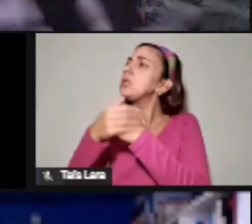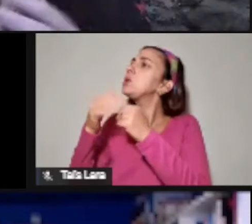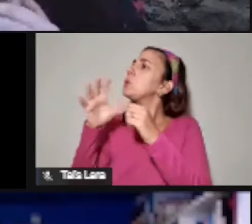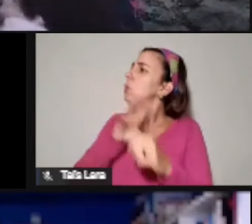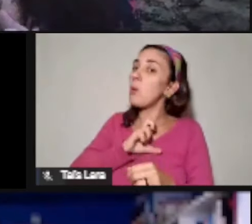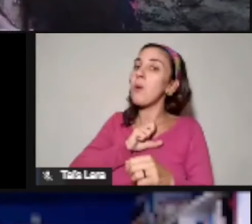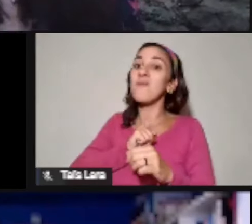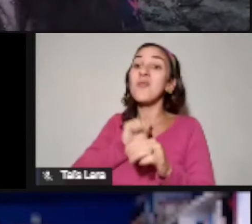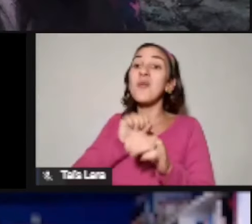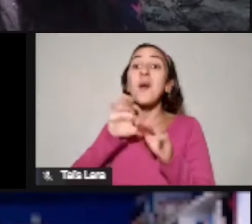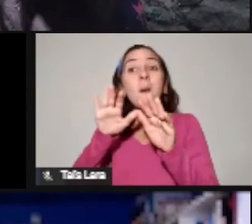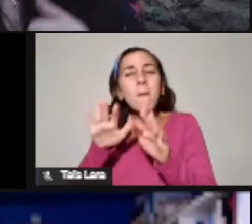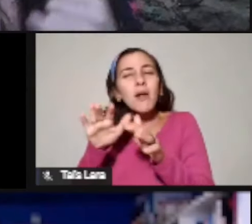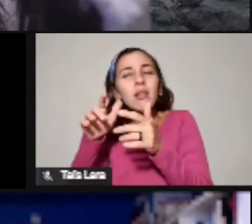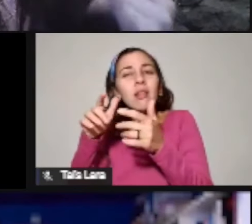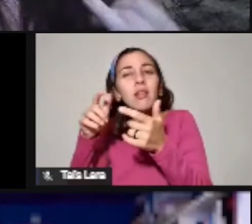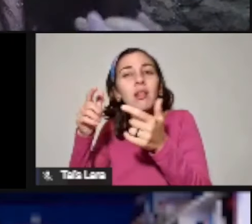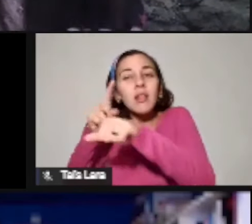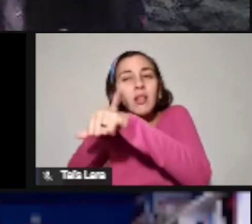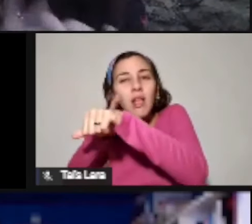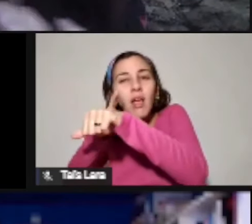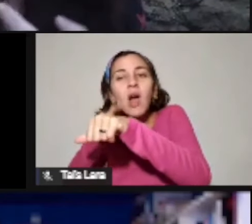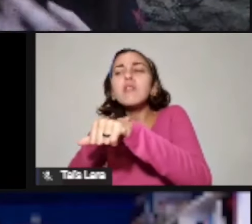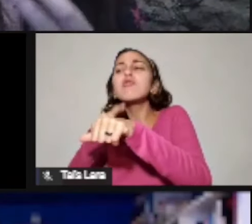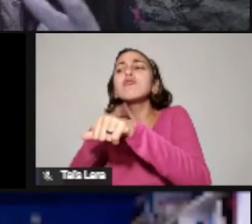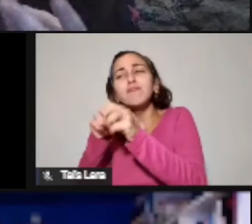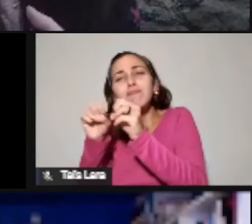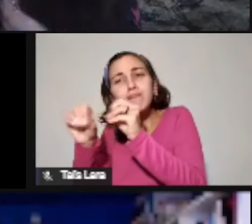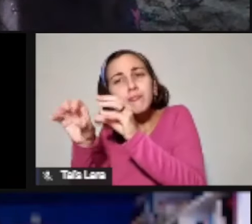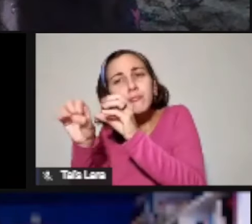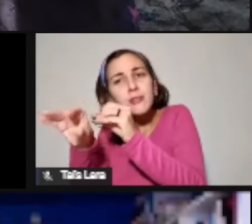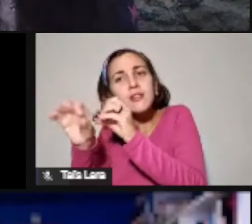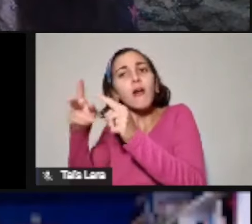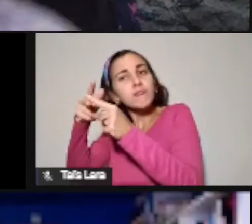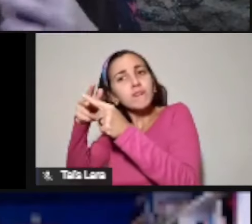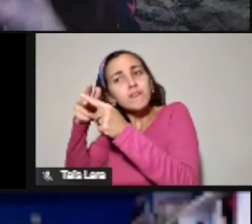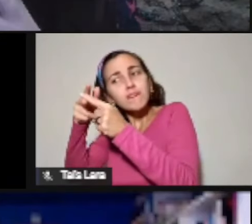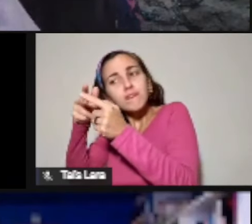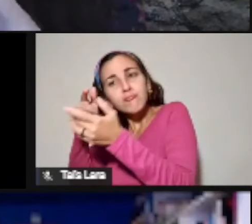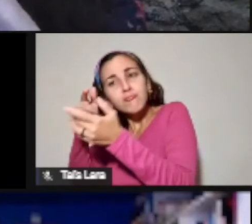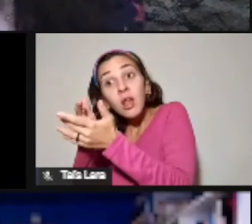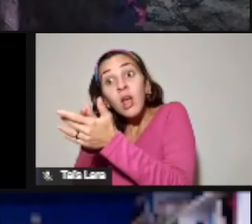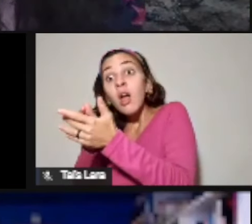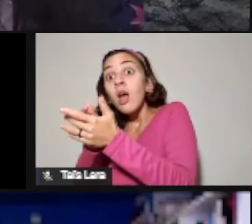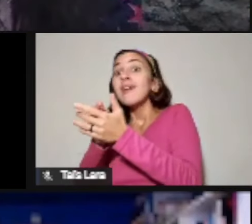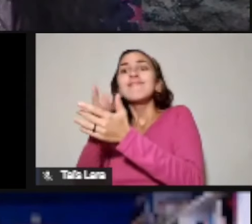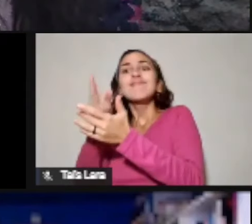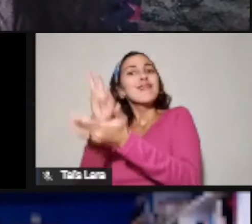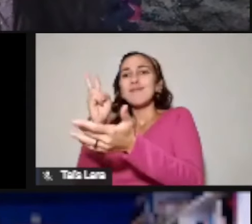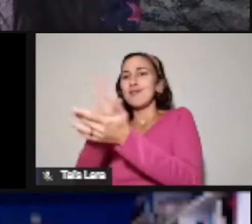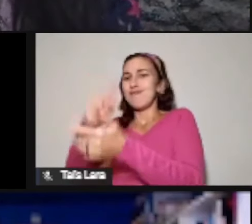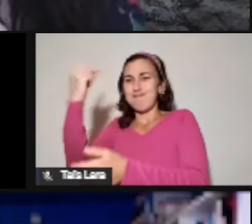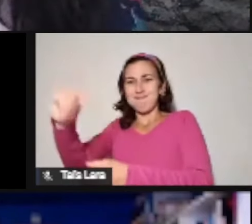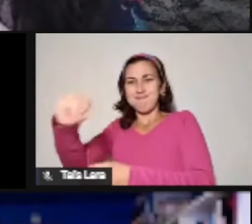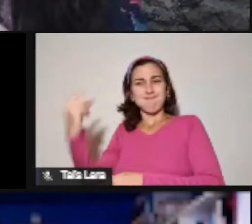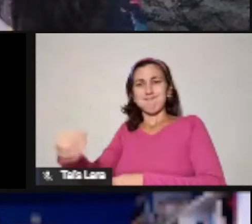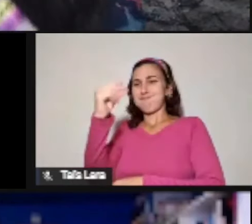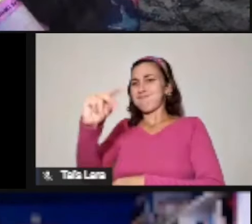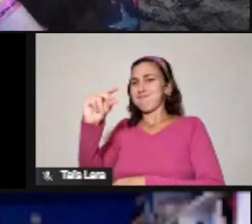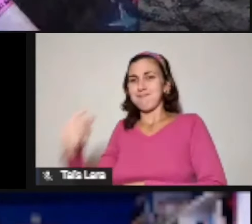eles provocavam dor, eles usavam cinta, eles deixavam marca. Então, assim, uma pessoa que faz isso, gente, não é uma